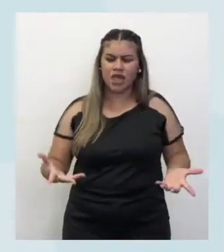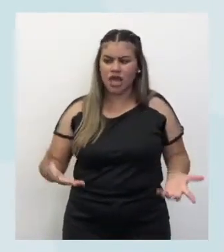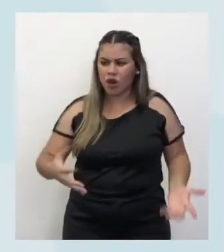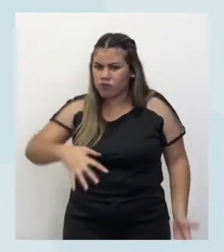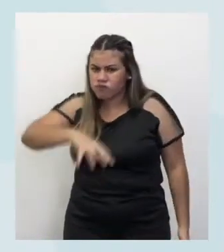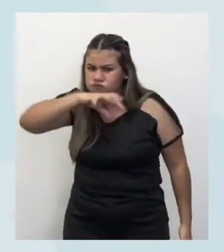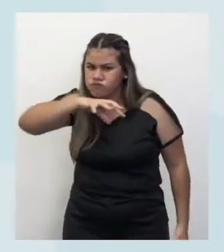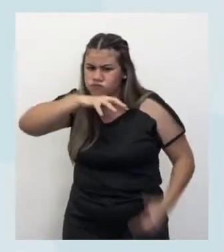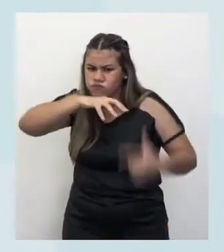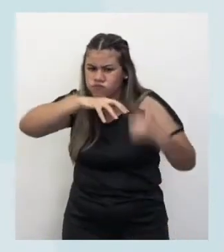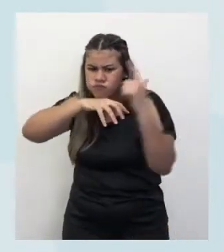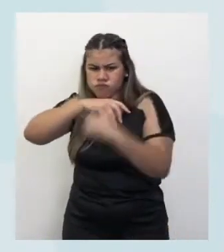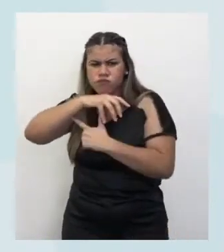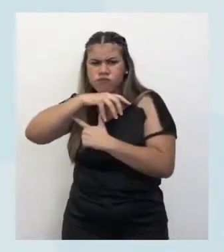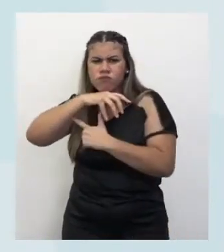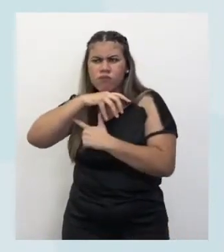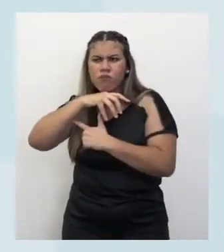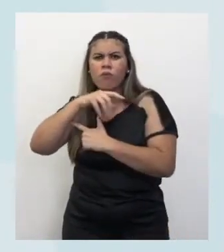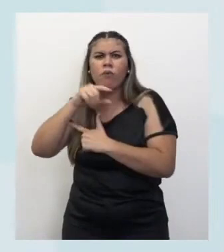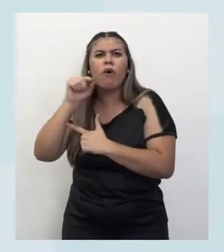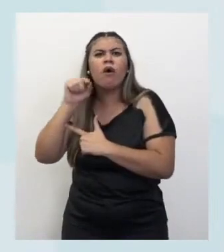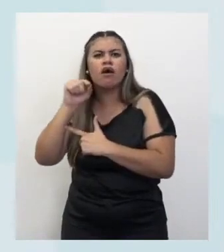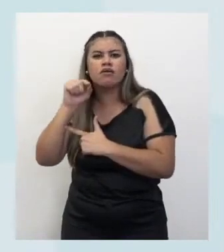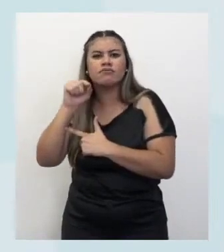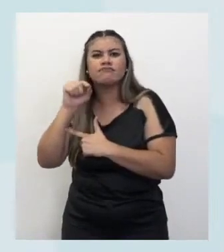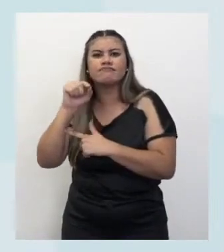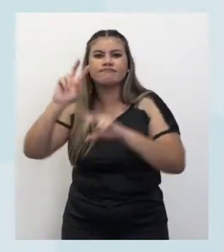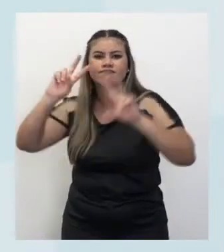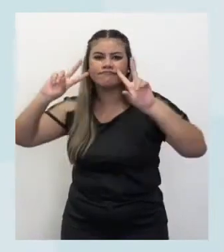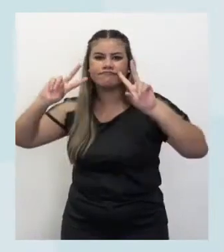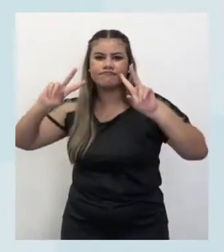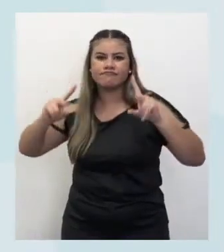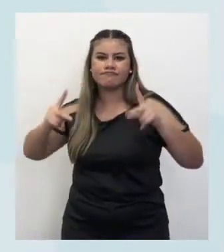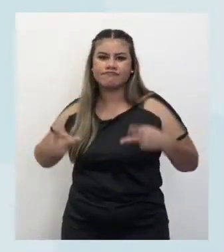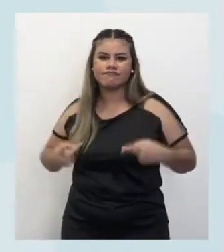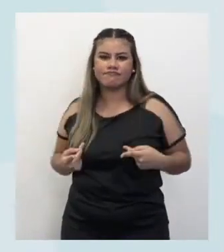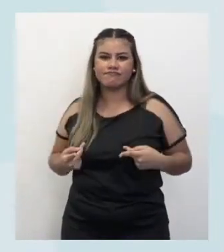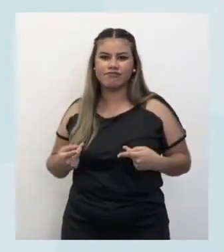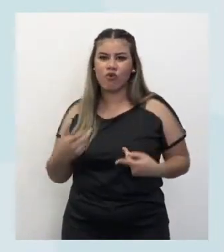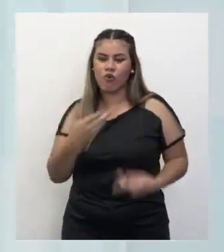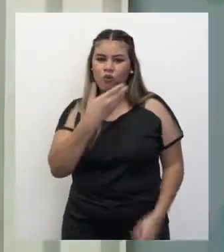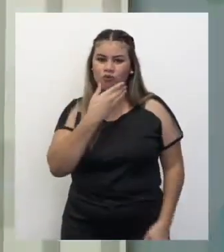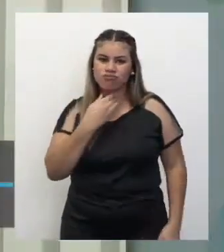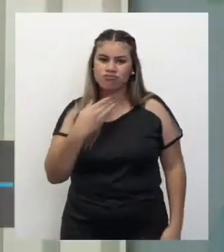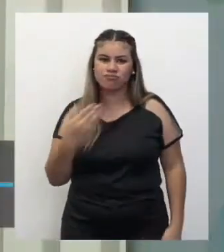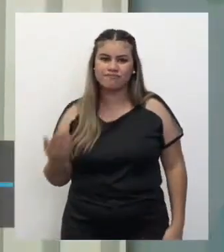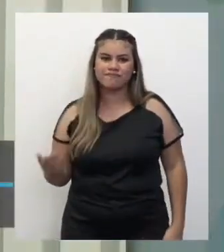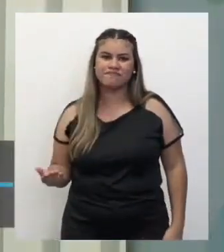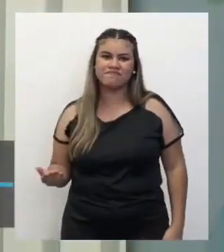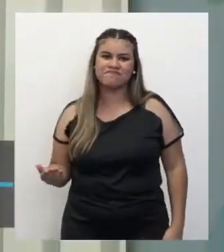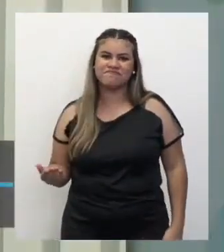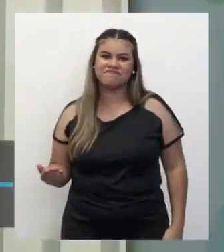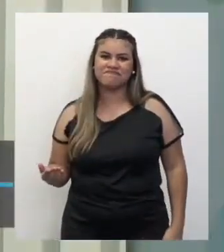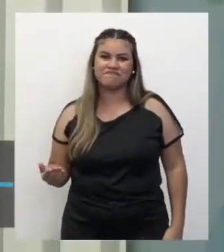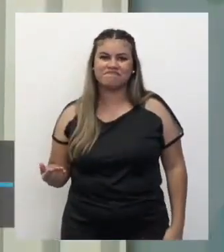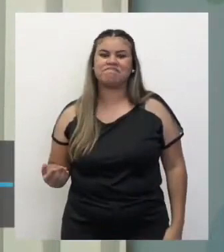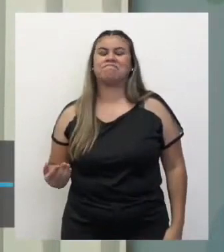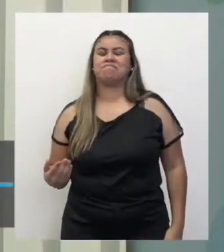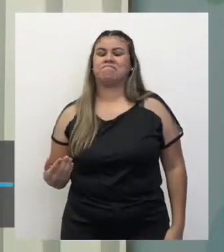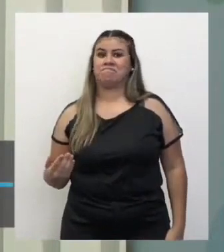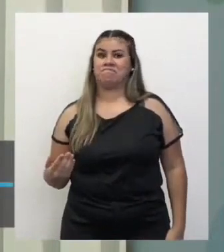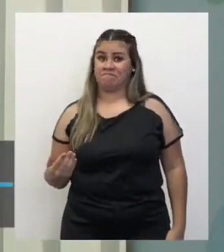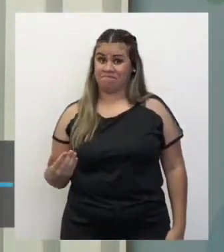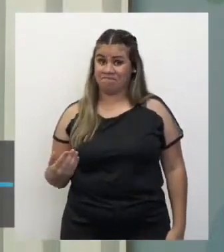Deus, era um homem. Esse poema é simples, curto